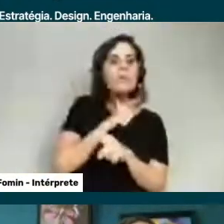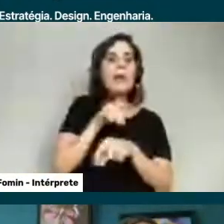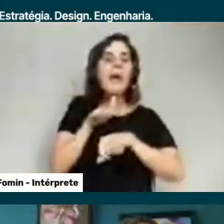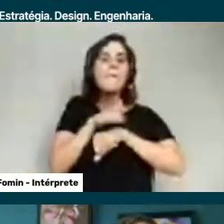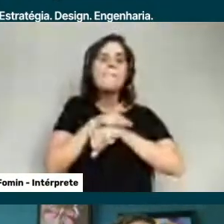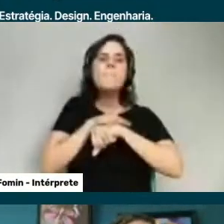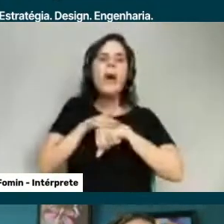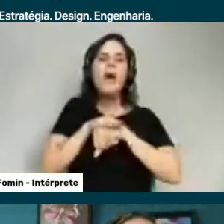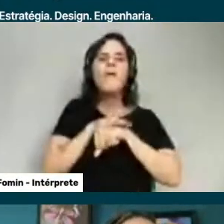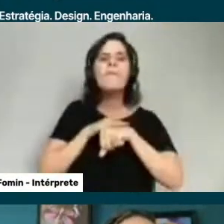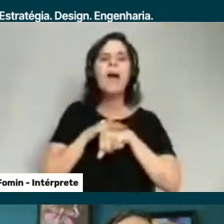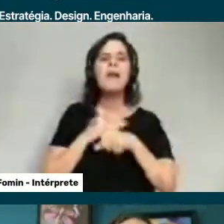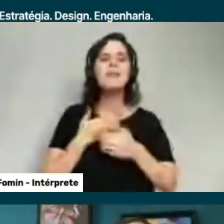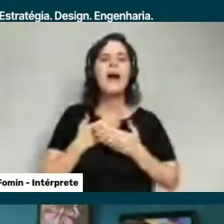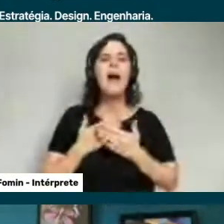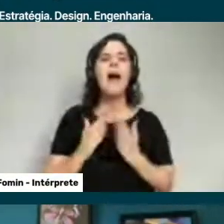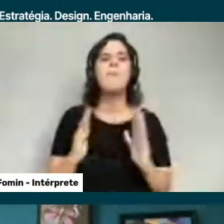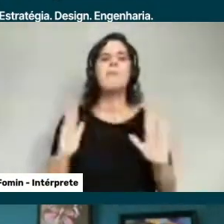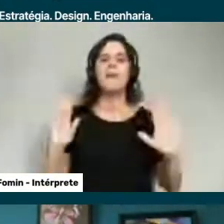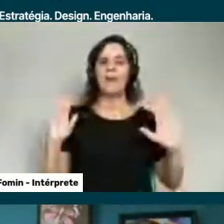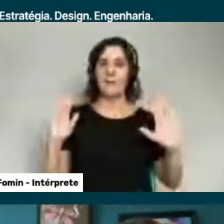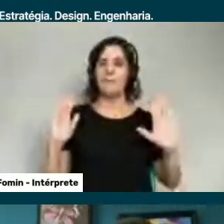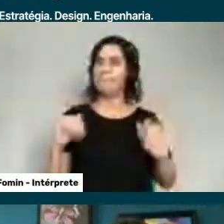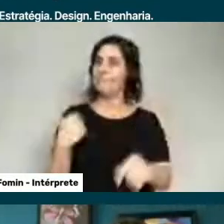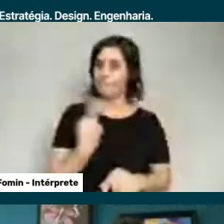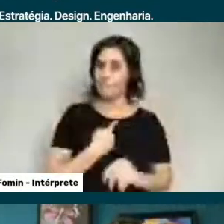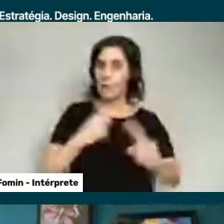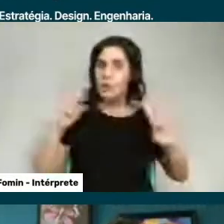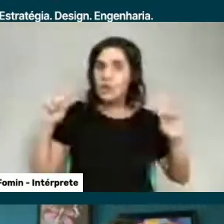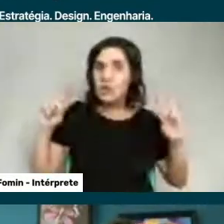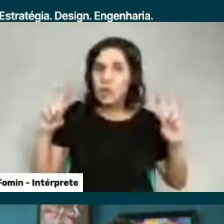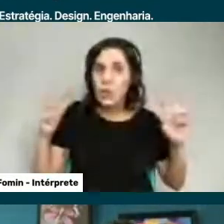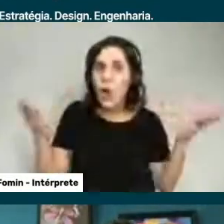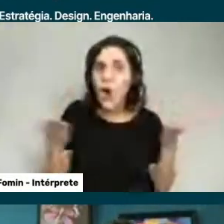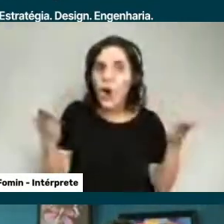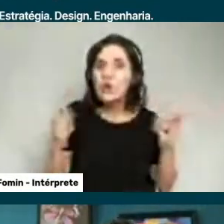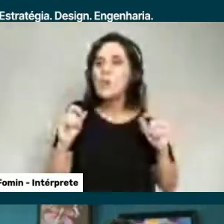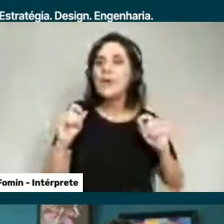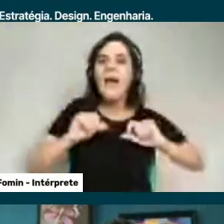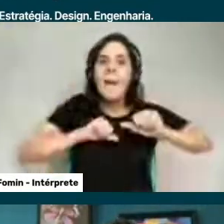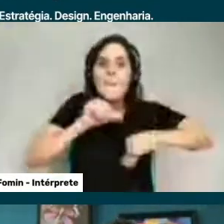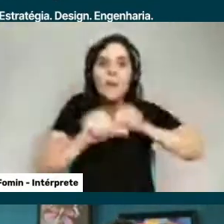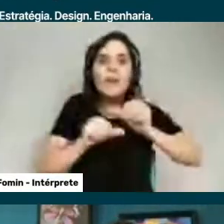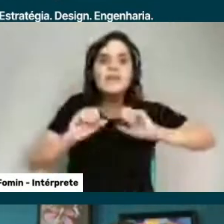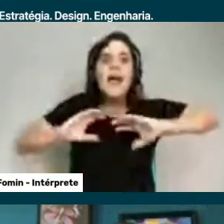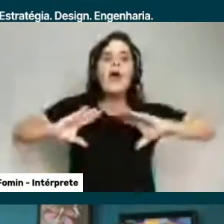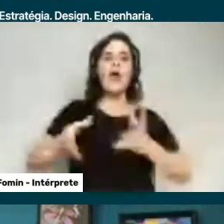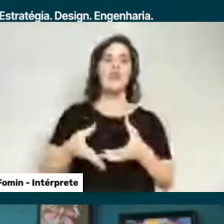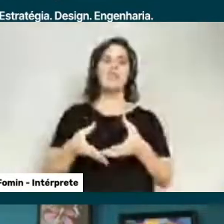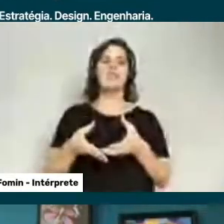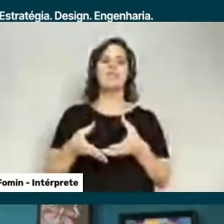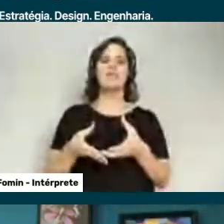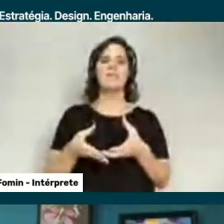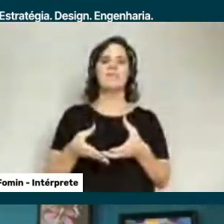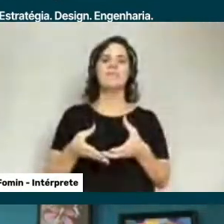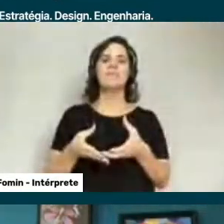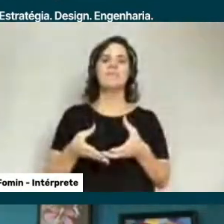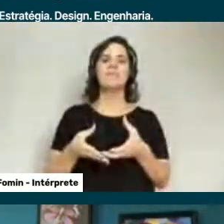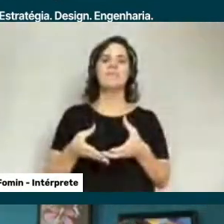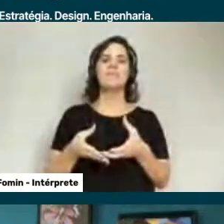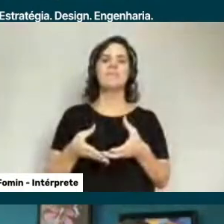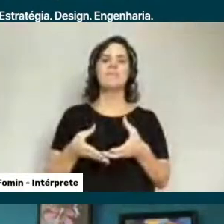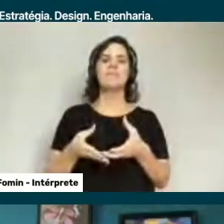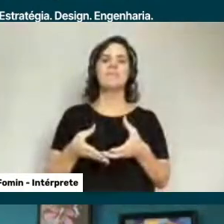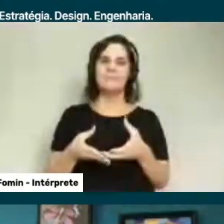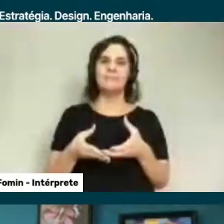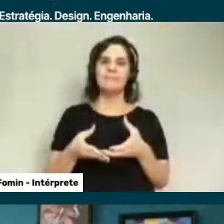contas, o título do nosso painel é que a mudança é coletiva, e é coletiva mesmo, viu, gente? A gente está precisando cada vez mais se